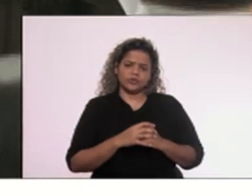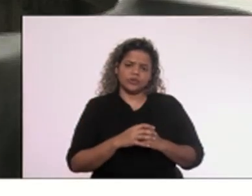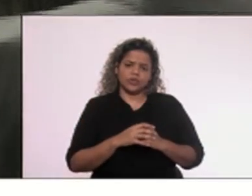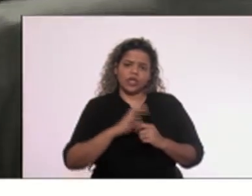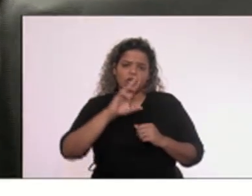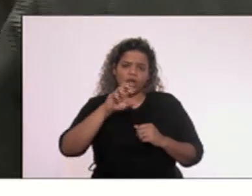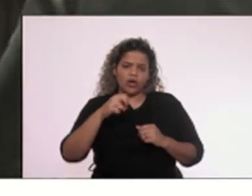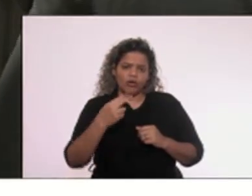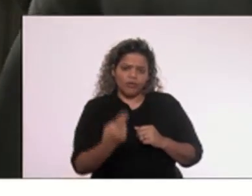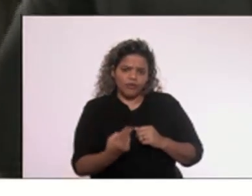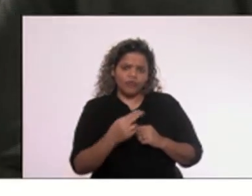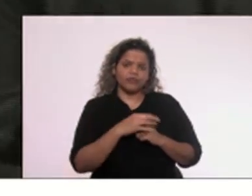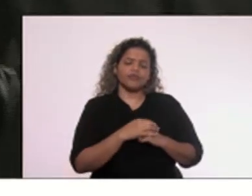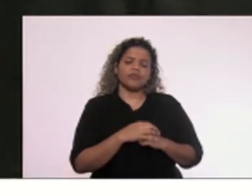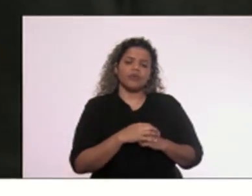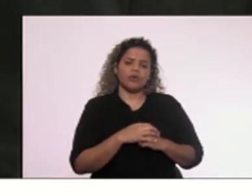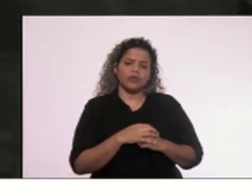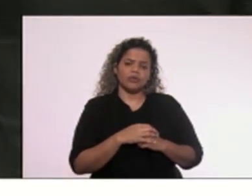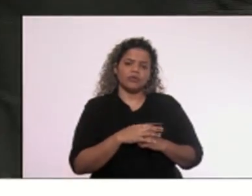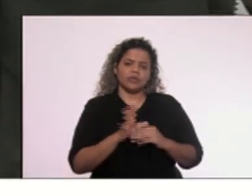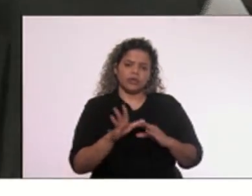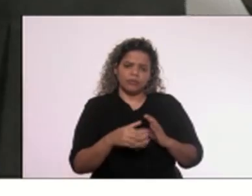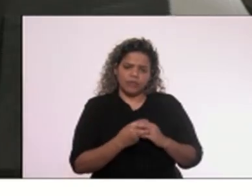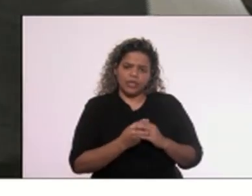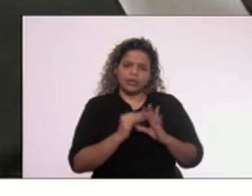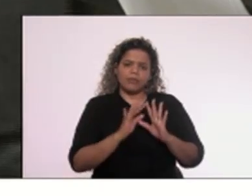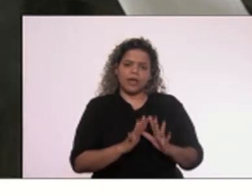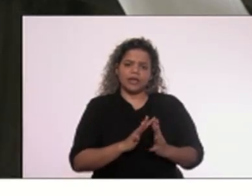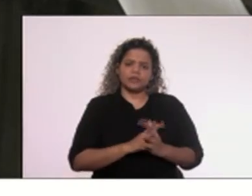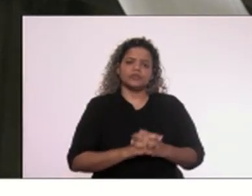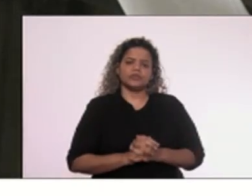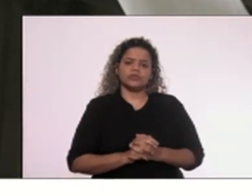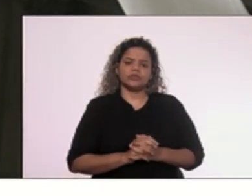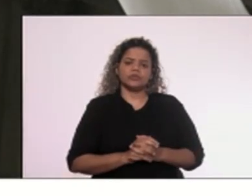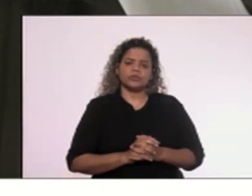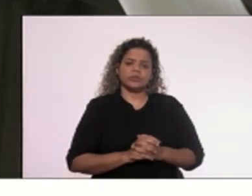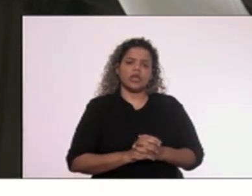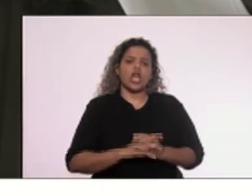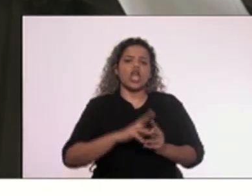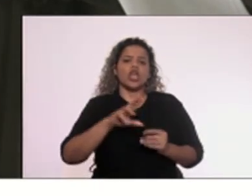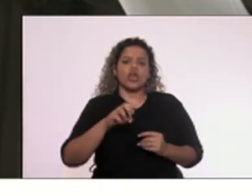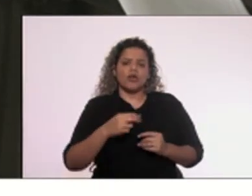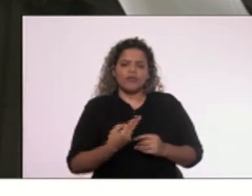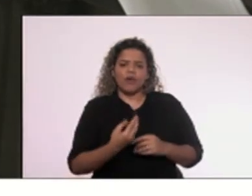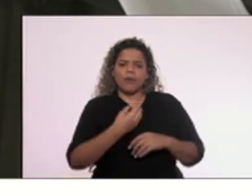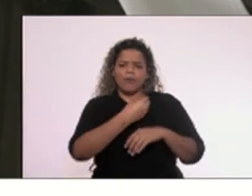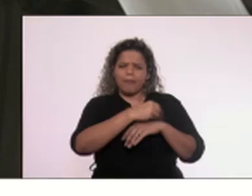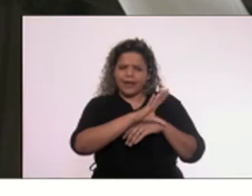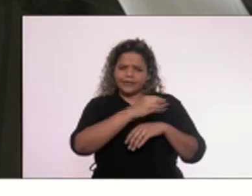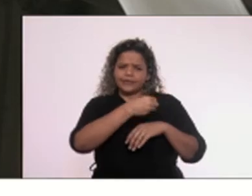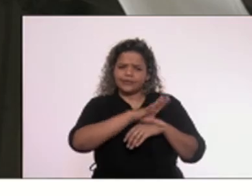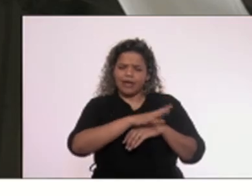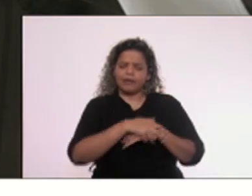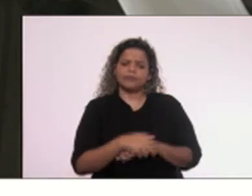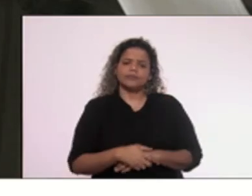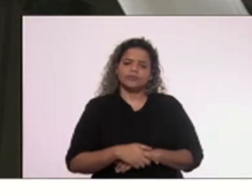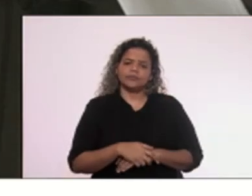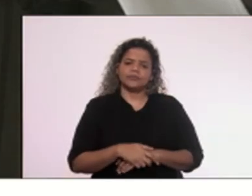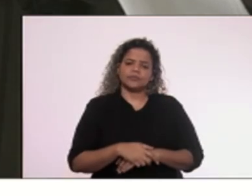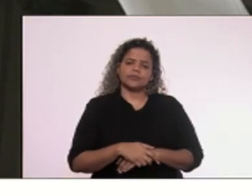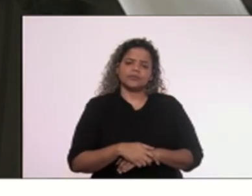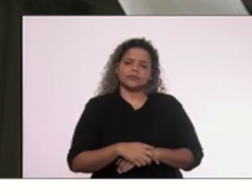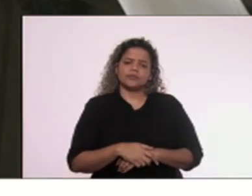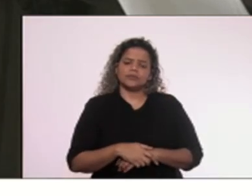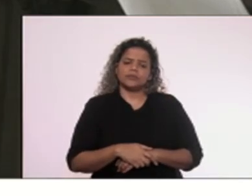eu vou produzir as emendas, mas vou passar por